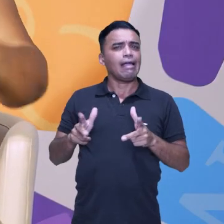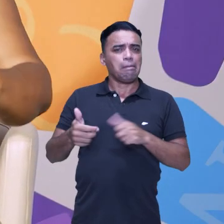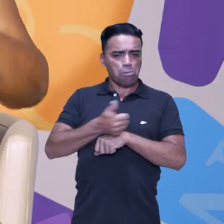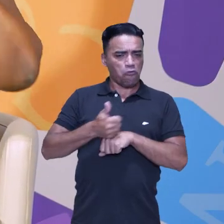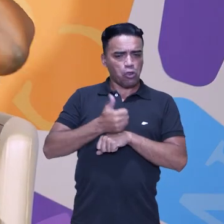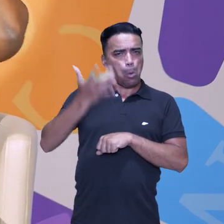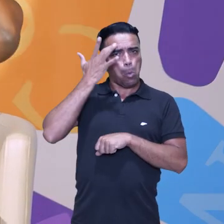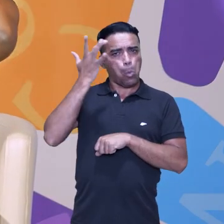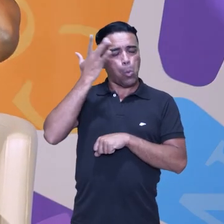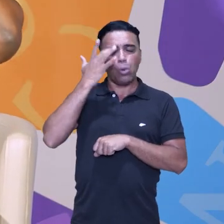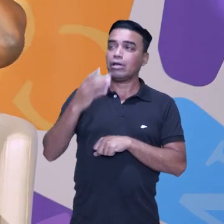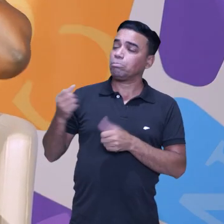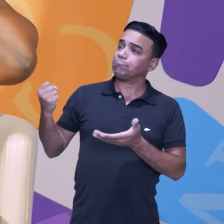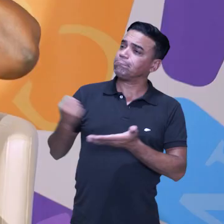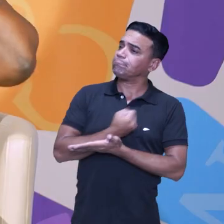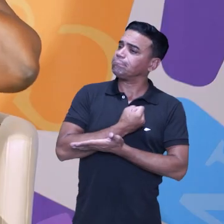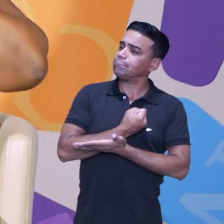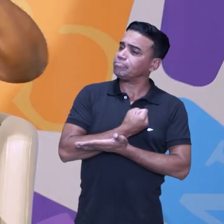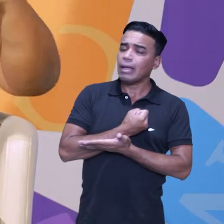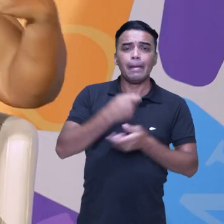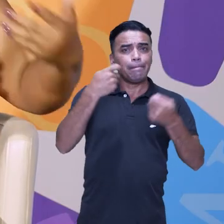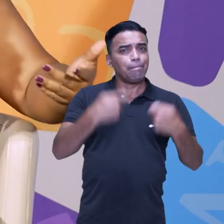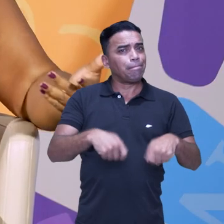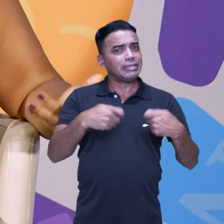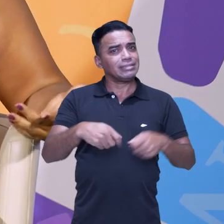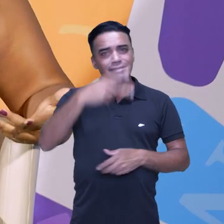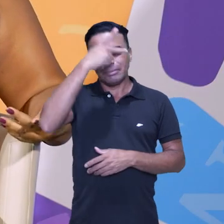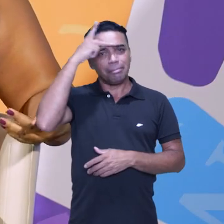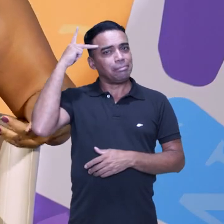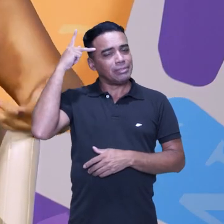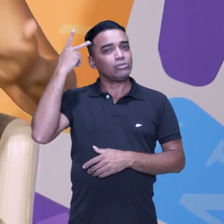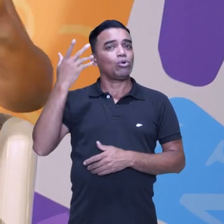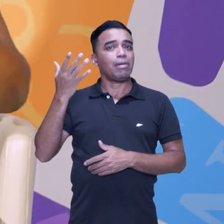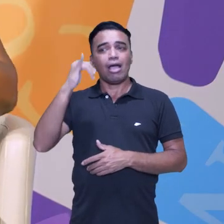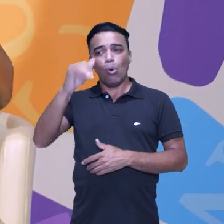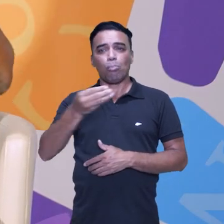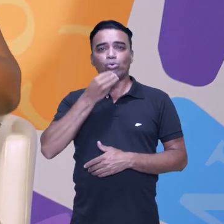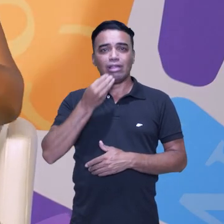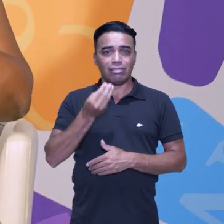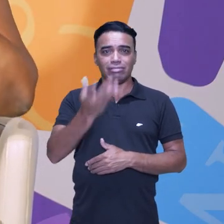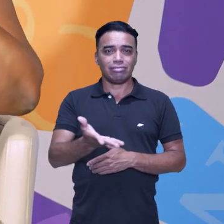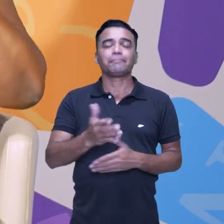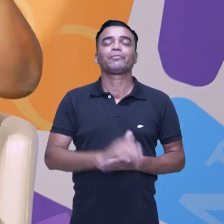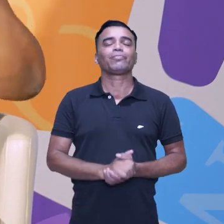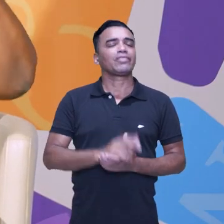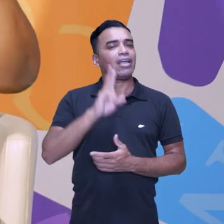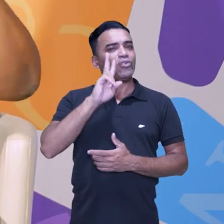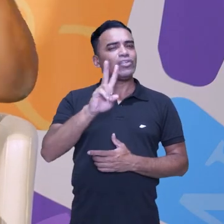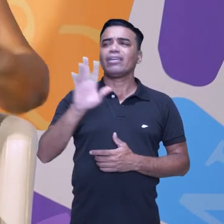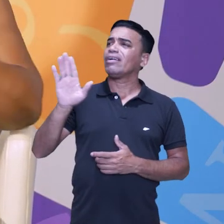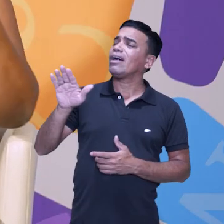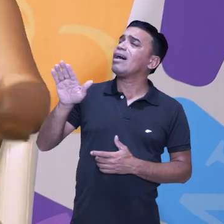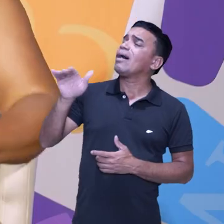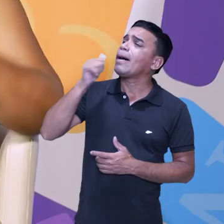acontece, entrega, né? E eu falei, poxa, mas a gente precisa ter pessoas para dar oportunidade. E aí, quando eu vi, até minha filha falou,